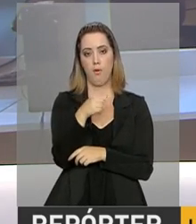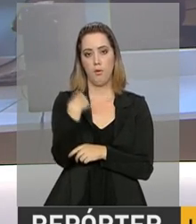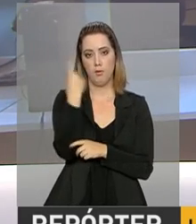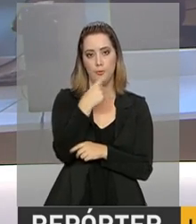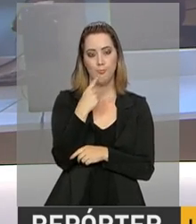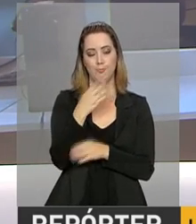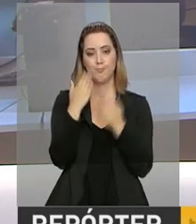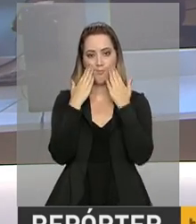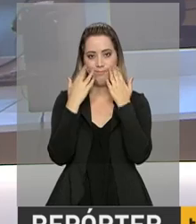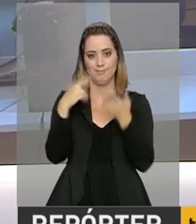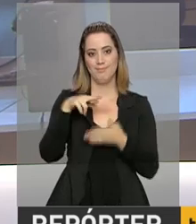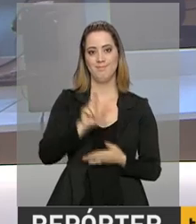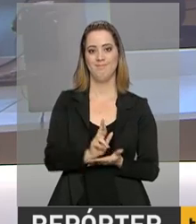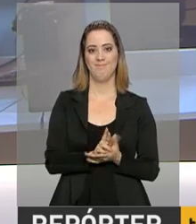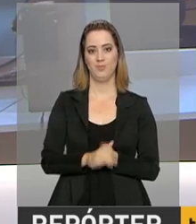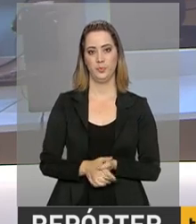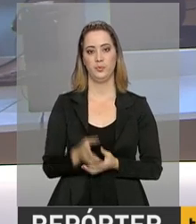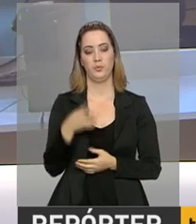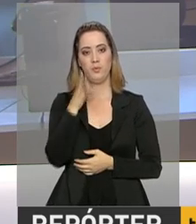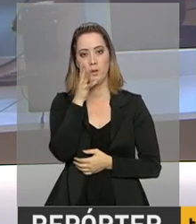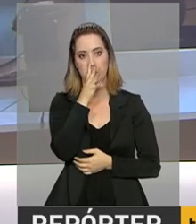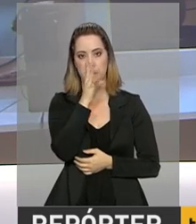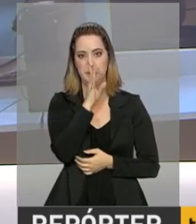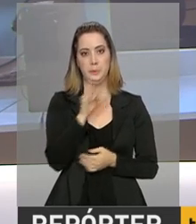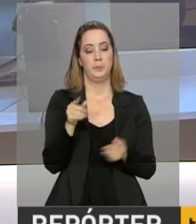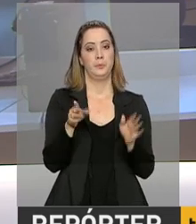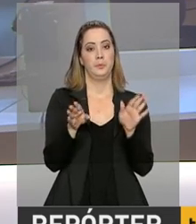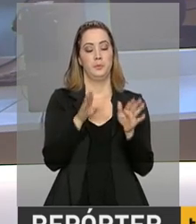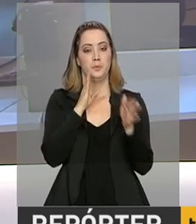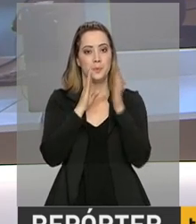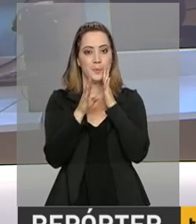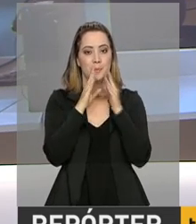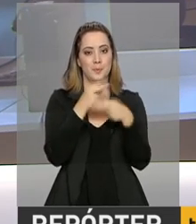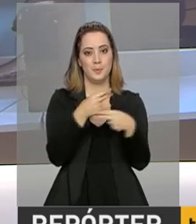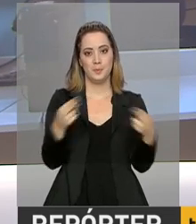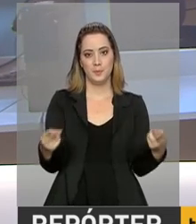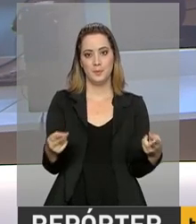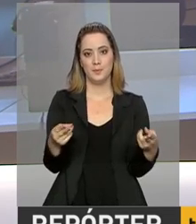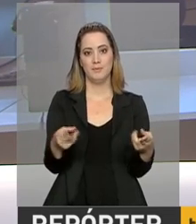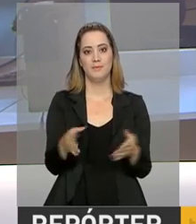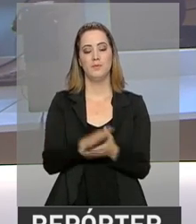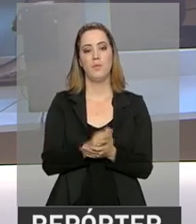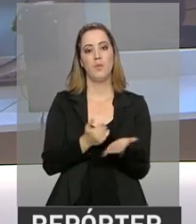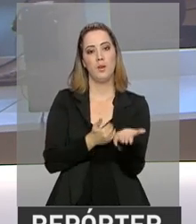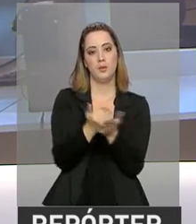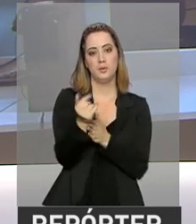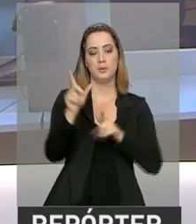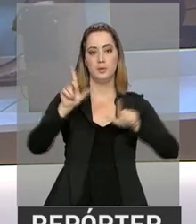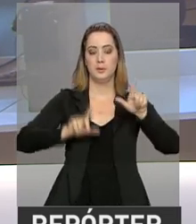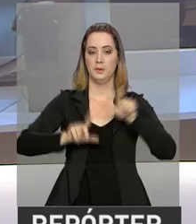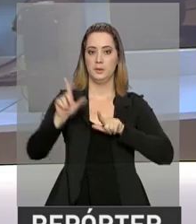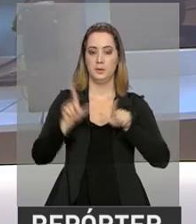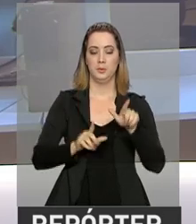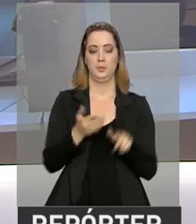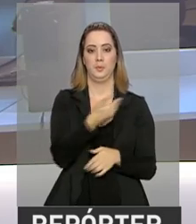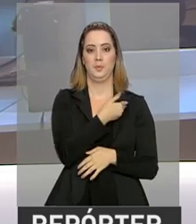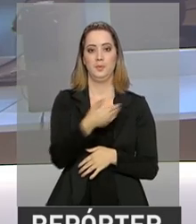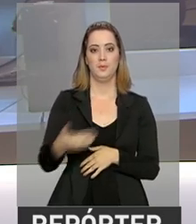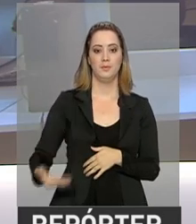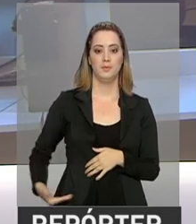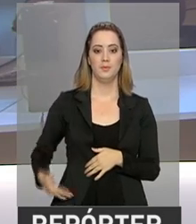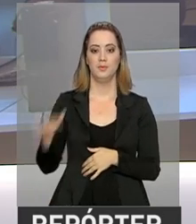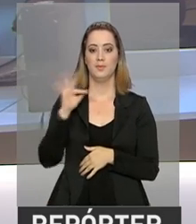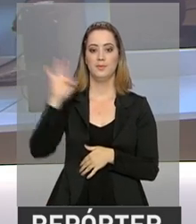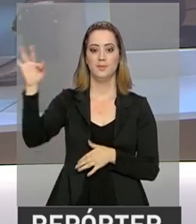próxima edição do repórter NBR acompanha as novidades também nas nossas redes sociais Continue com a gente aqui na NBR